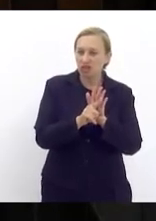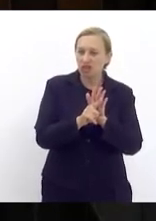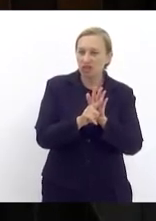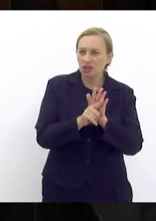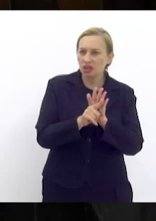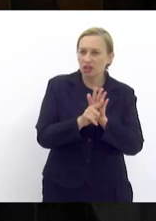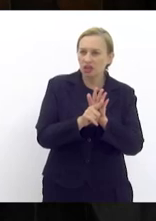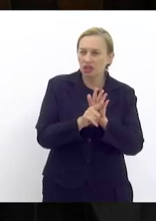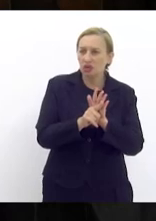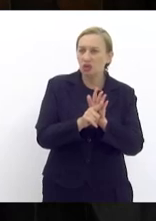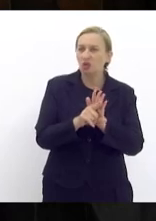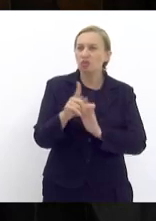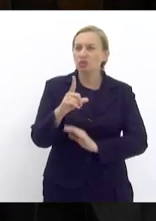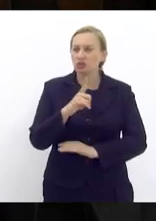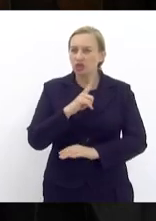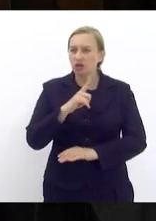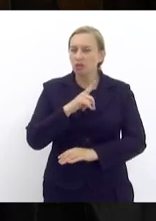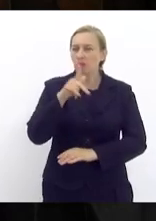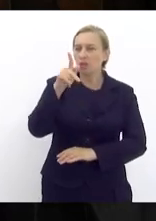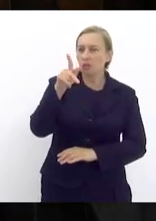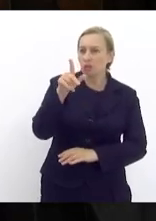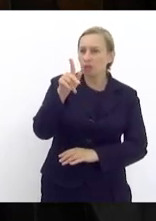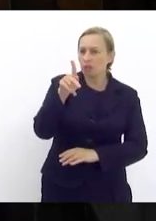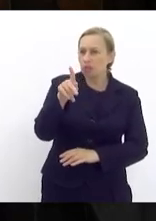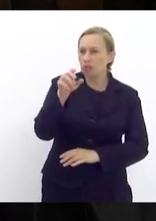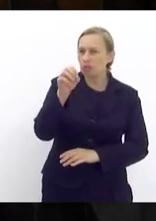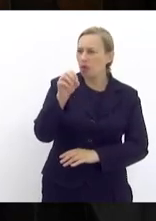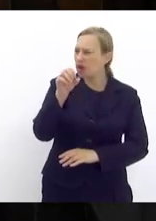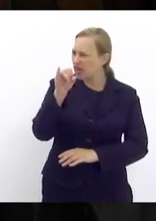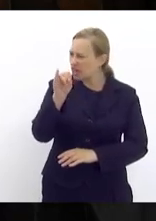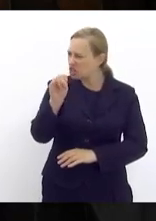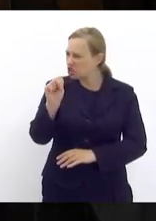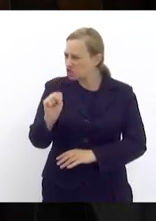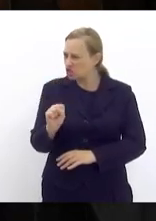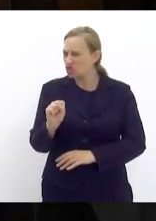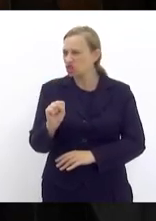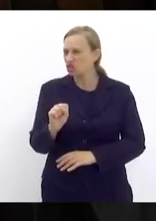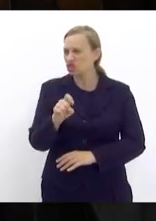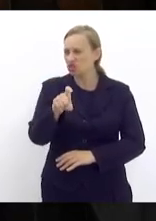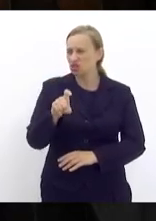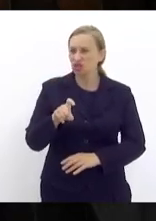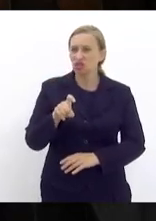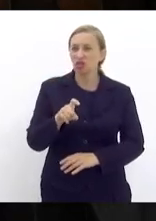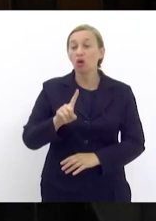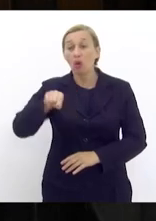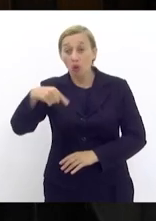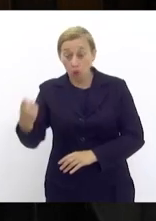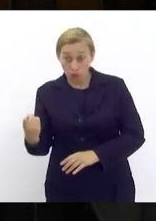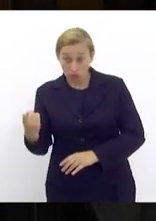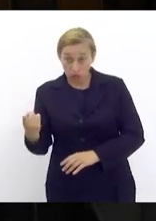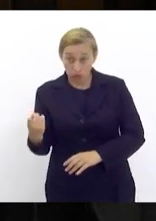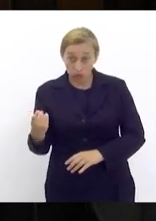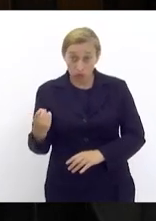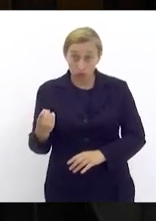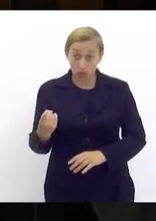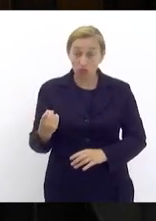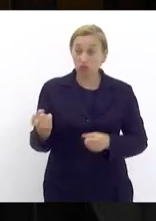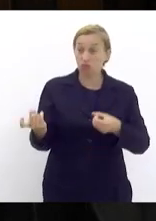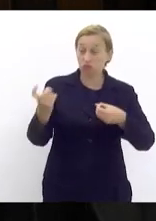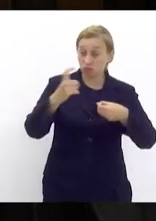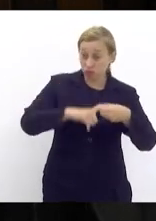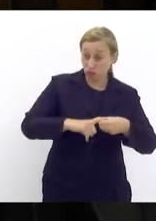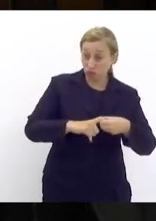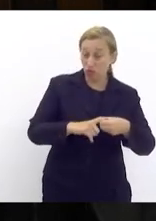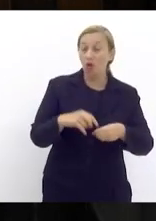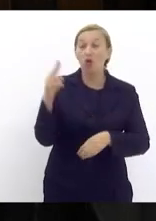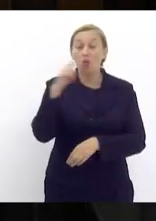Assim como existe o PROEX, assim como existe outros convênios, que a gente faça isso o